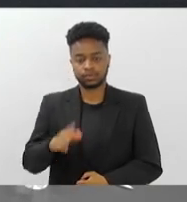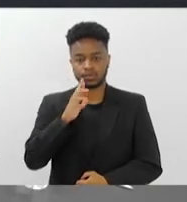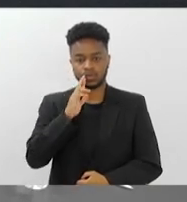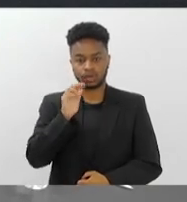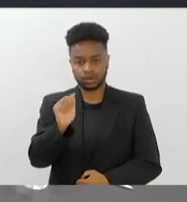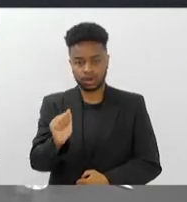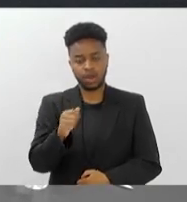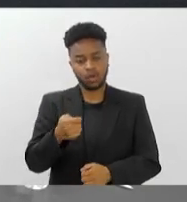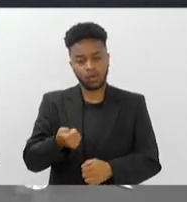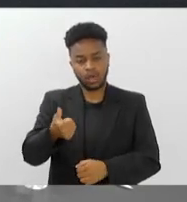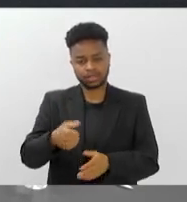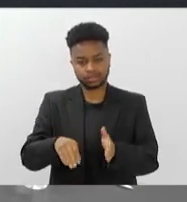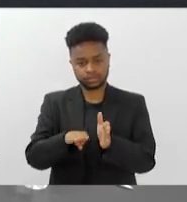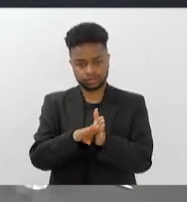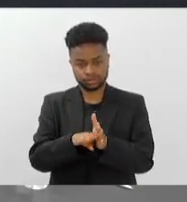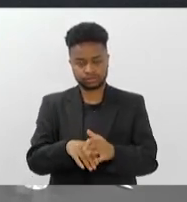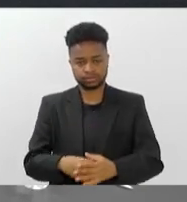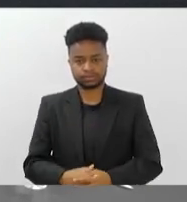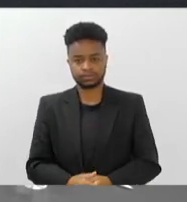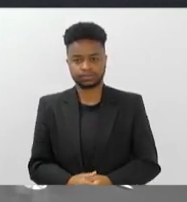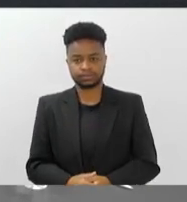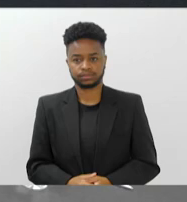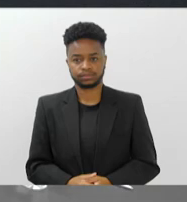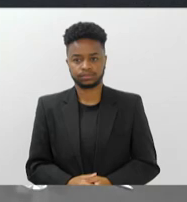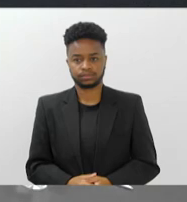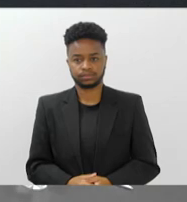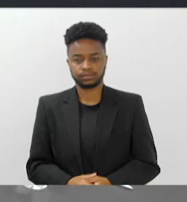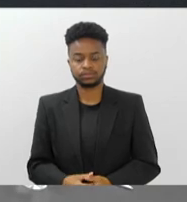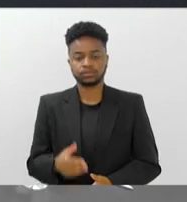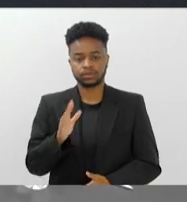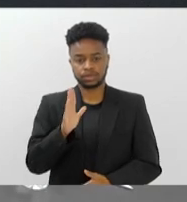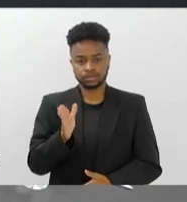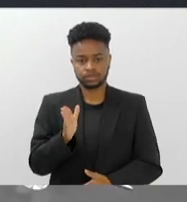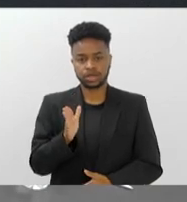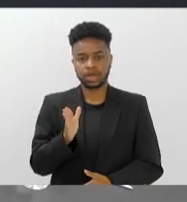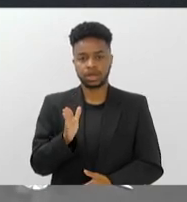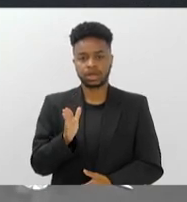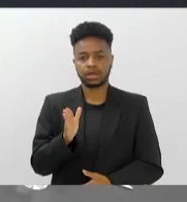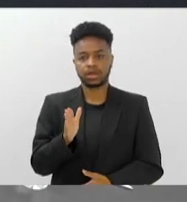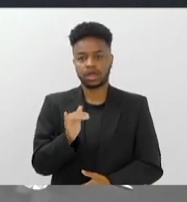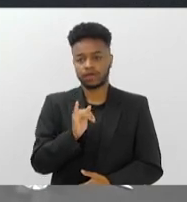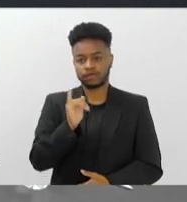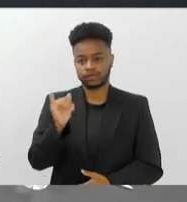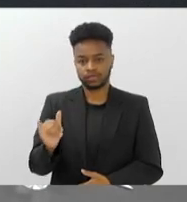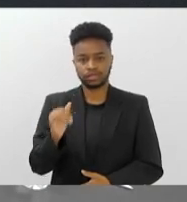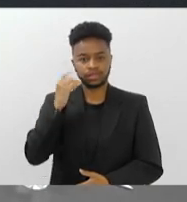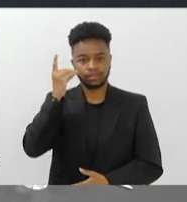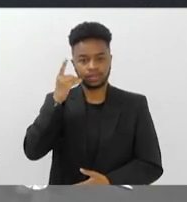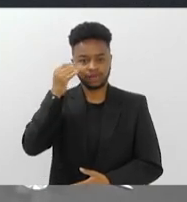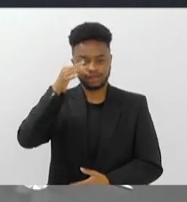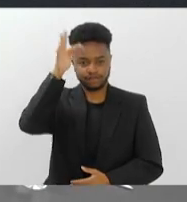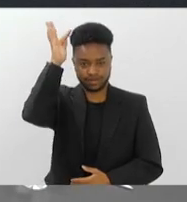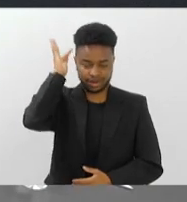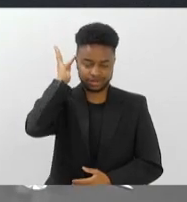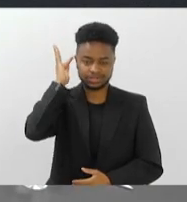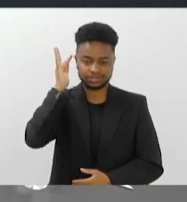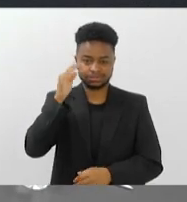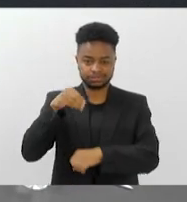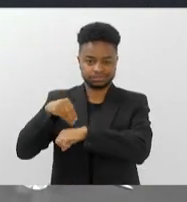a caminho. Já foi devidamente convocado pelo deputado Fred Pacheco.